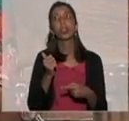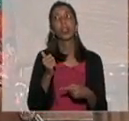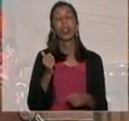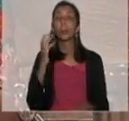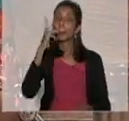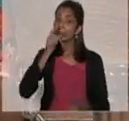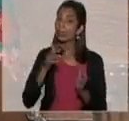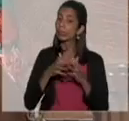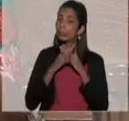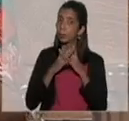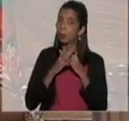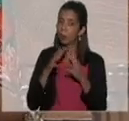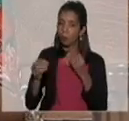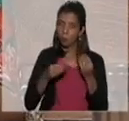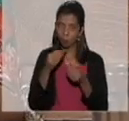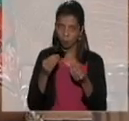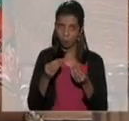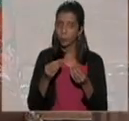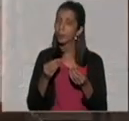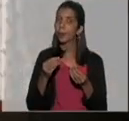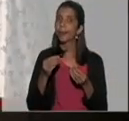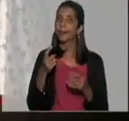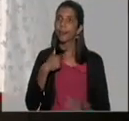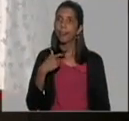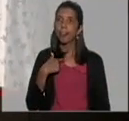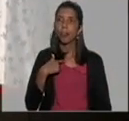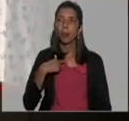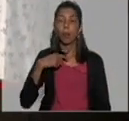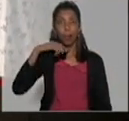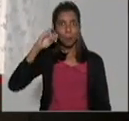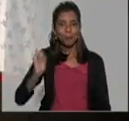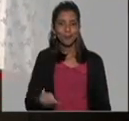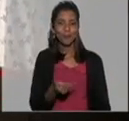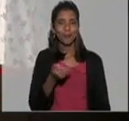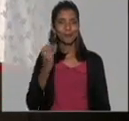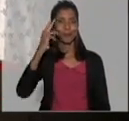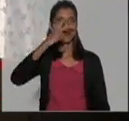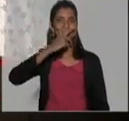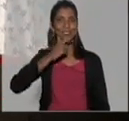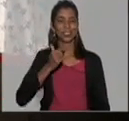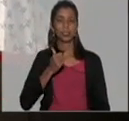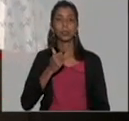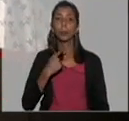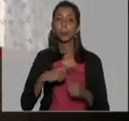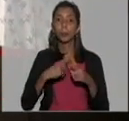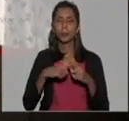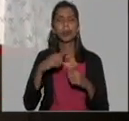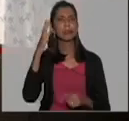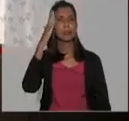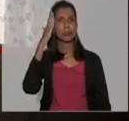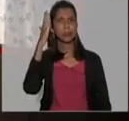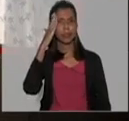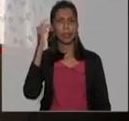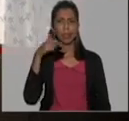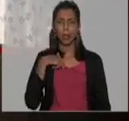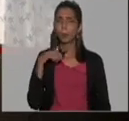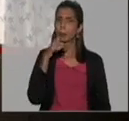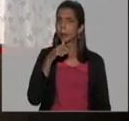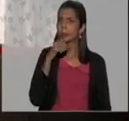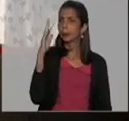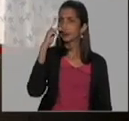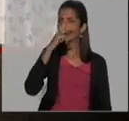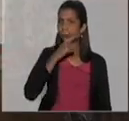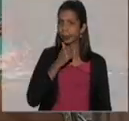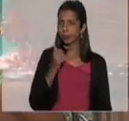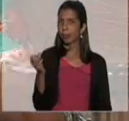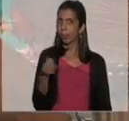atrapalhou na medida que eu me atrapalhava em que eu usava a beleza como cartão de visita porque eu sabia que era aquela menina bonita que